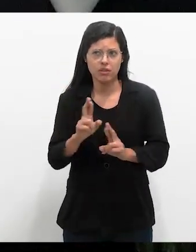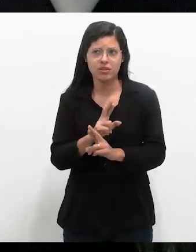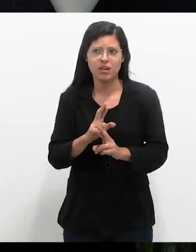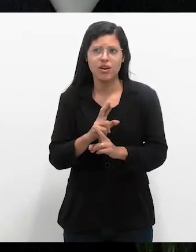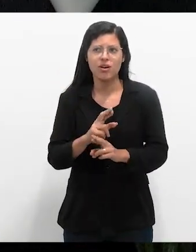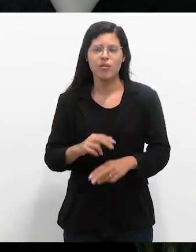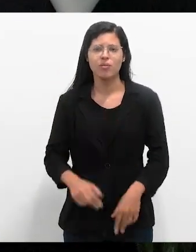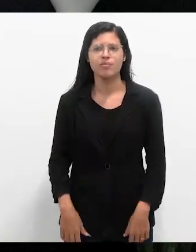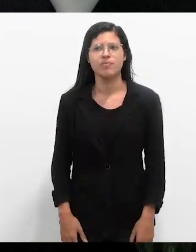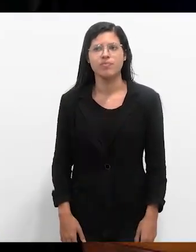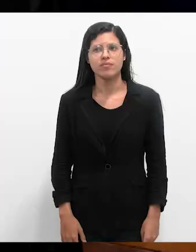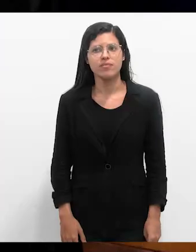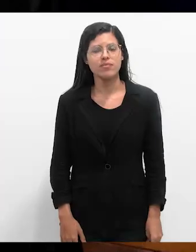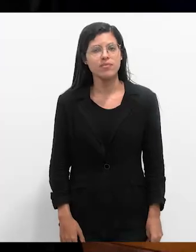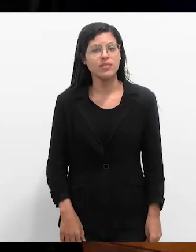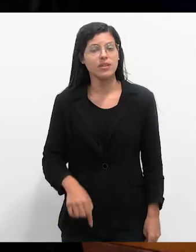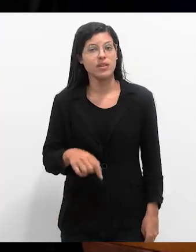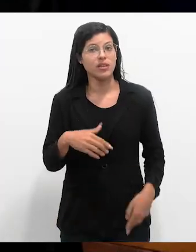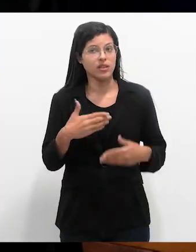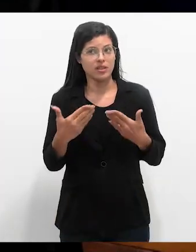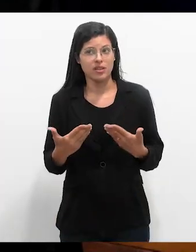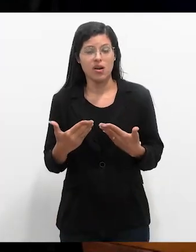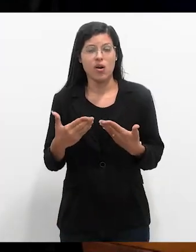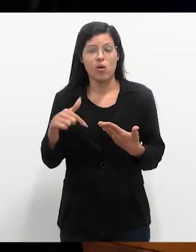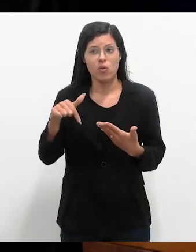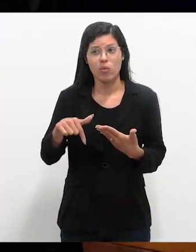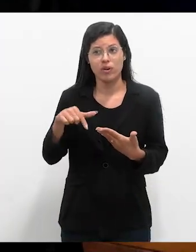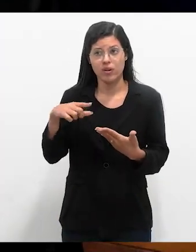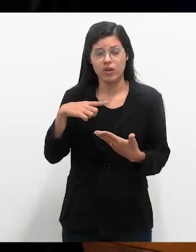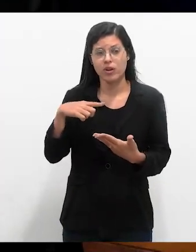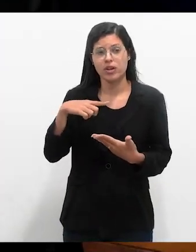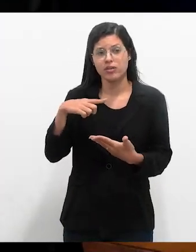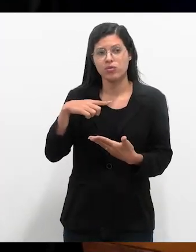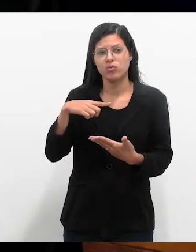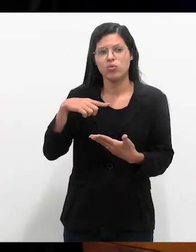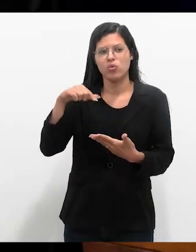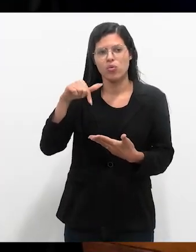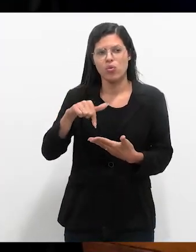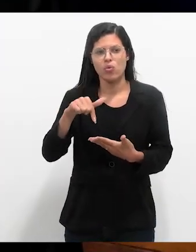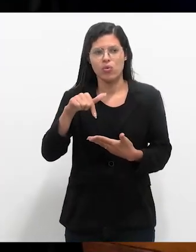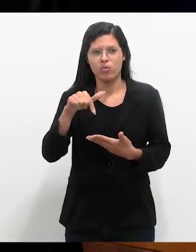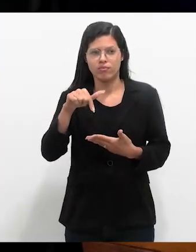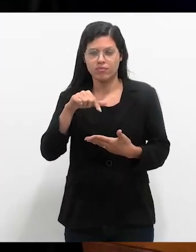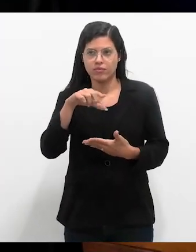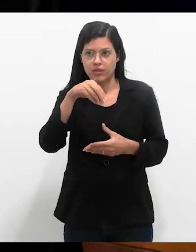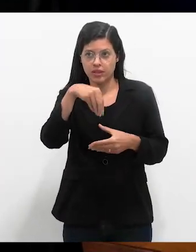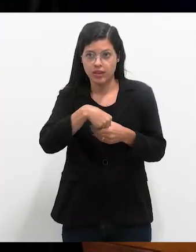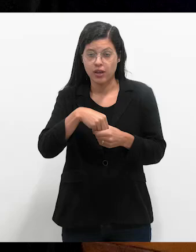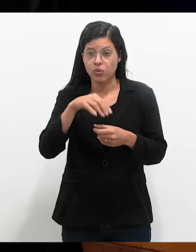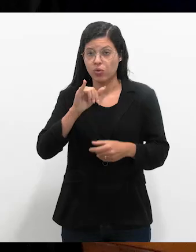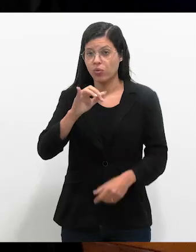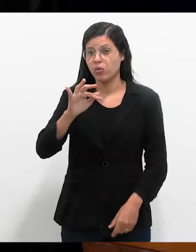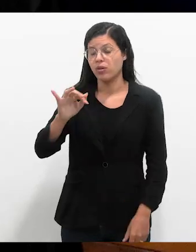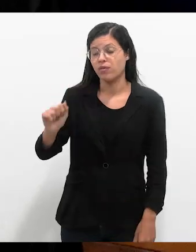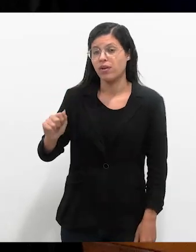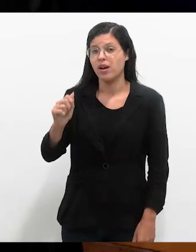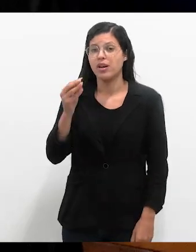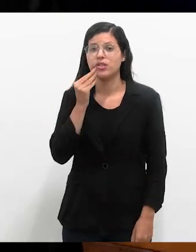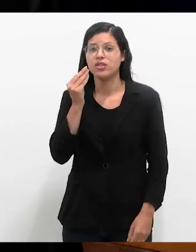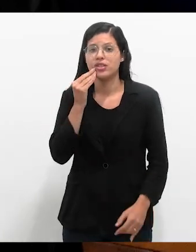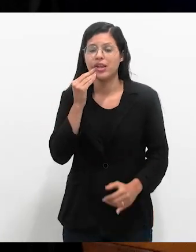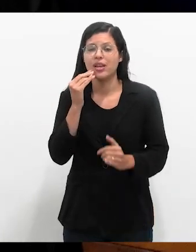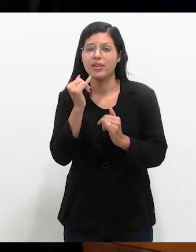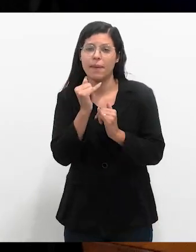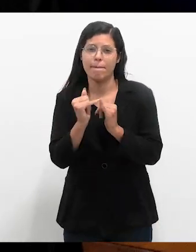ímpar. Não, porém, então, mas aí está Orumilá. O que a gente tanto luta dentro de Ifá é para trazer a imparcialidade. E a